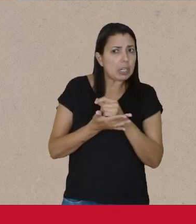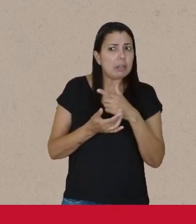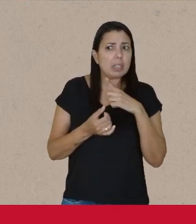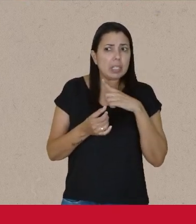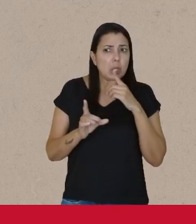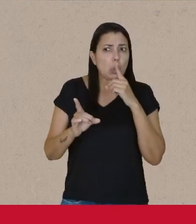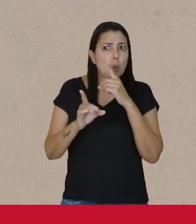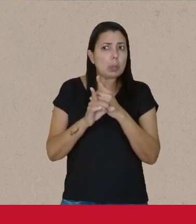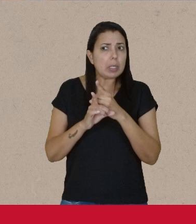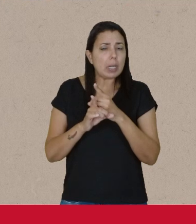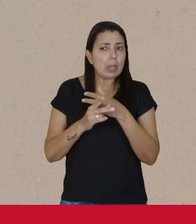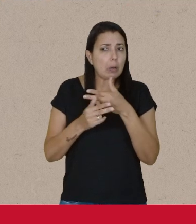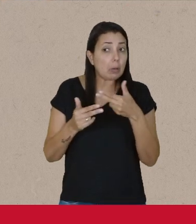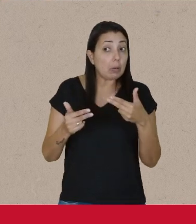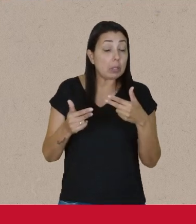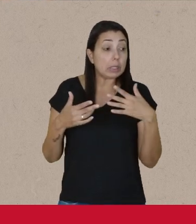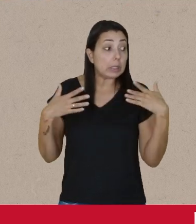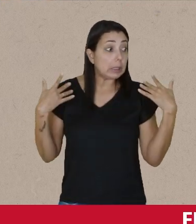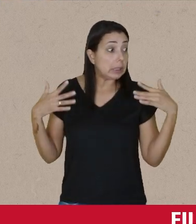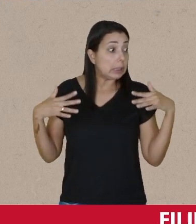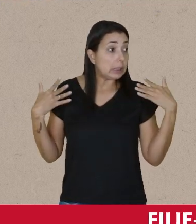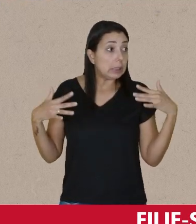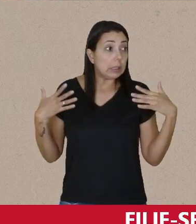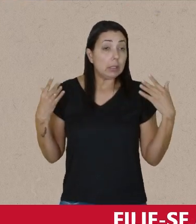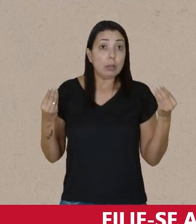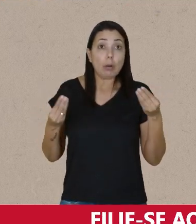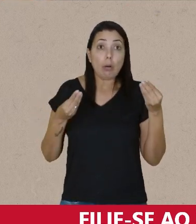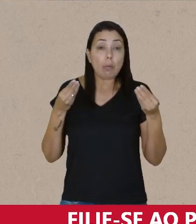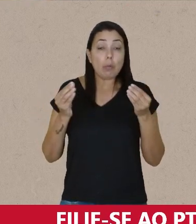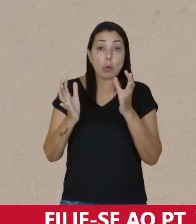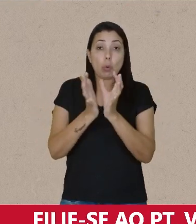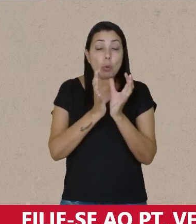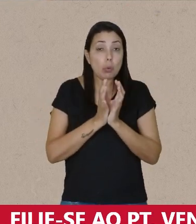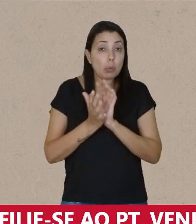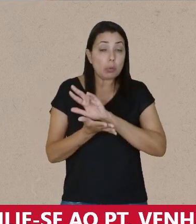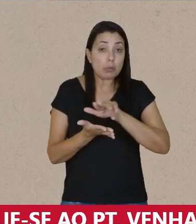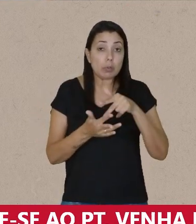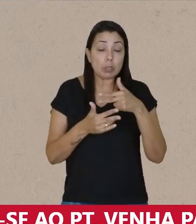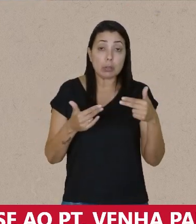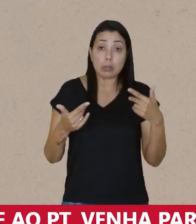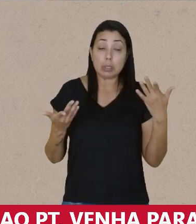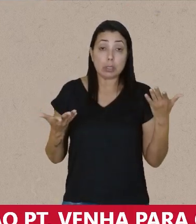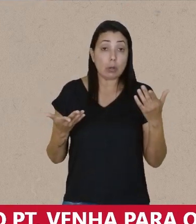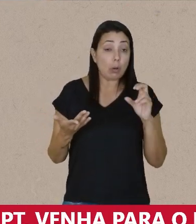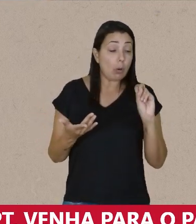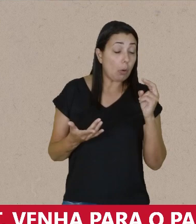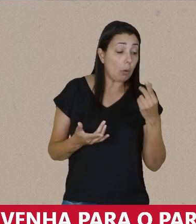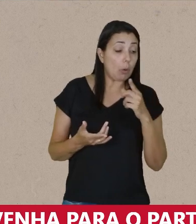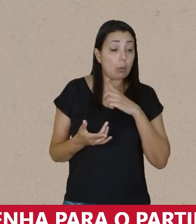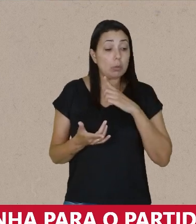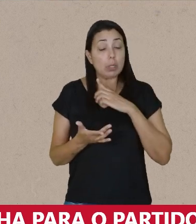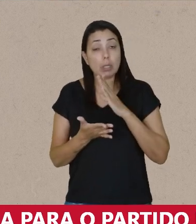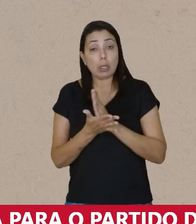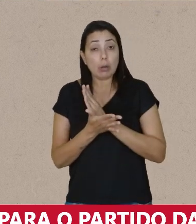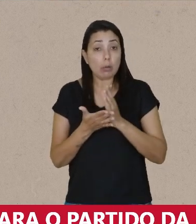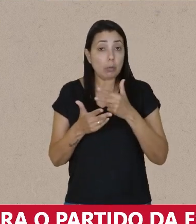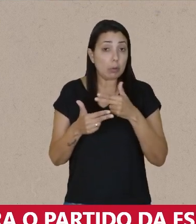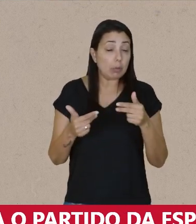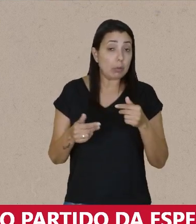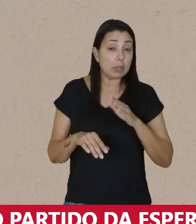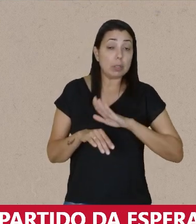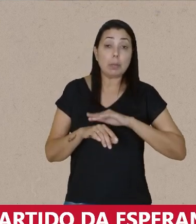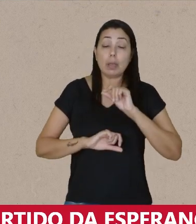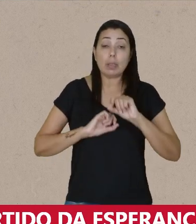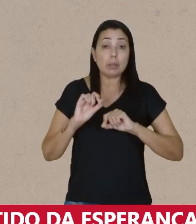íamos encontrar determinada coisa e, de repente, é o conjunto da obra que te espanta ou tem algo que mais te